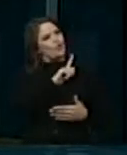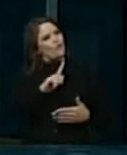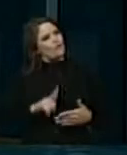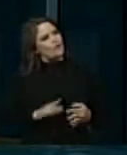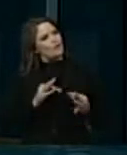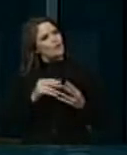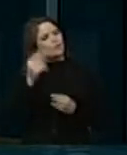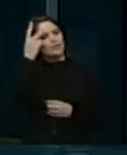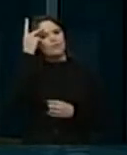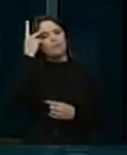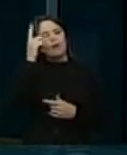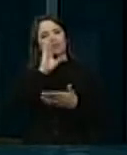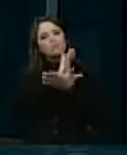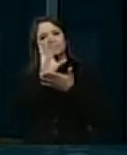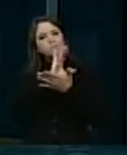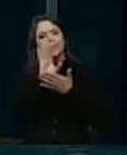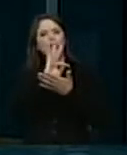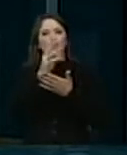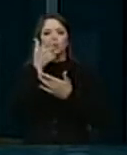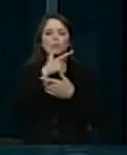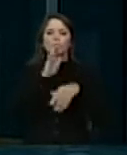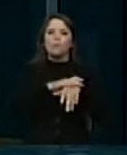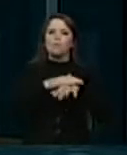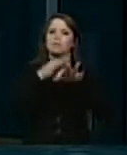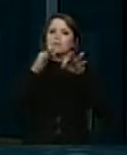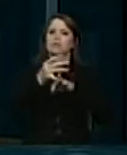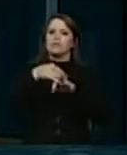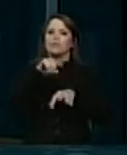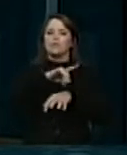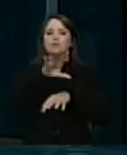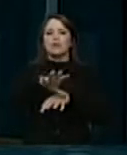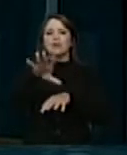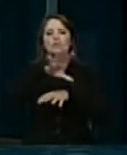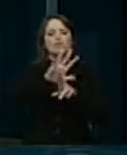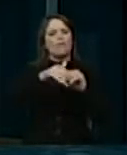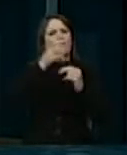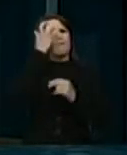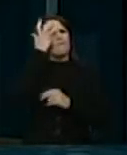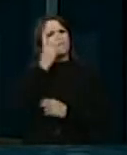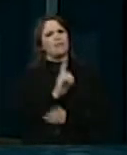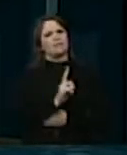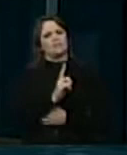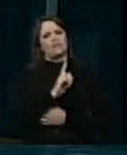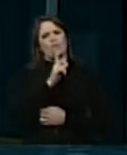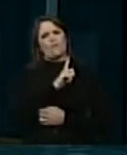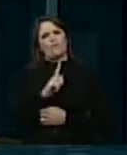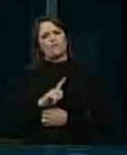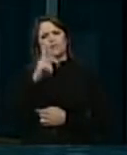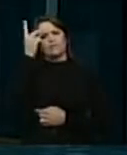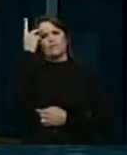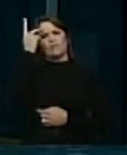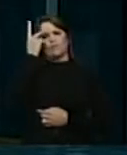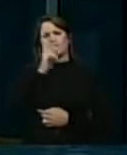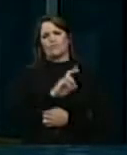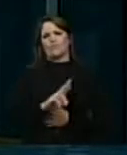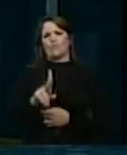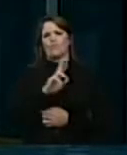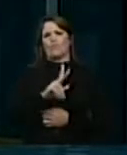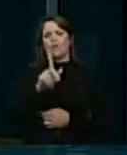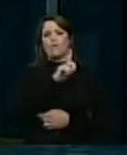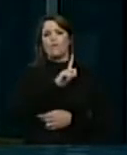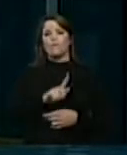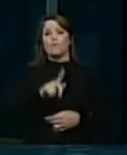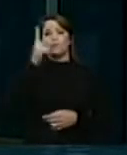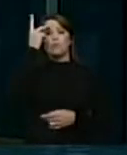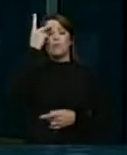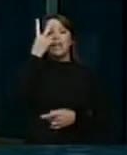pelos investimentos que chegam em boa hora em nossa região. Não é fácil governar São Paulo. O governador de São